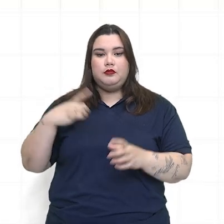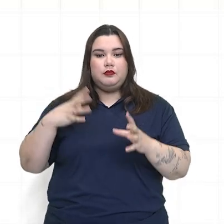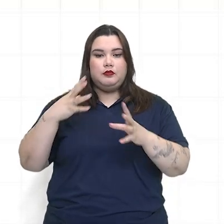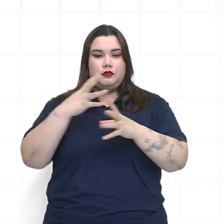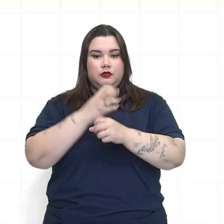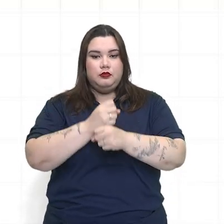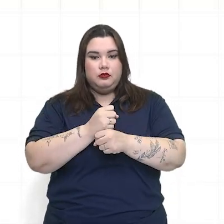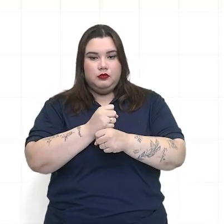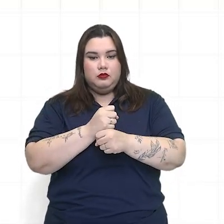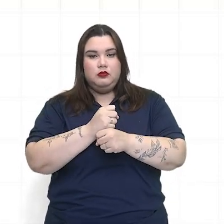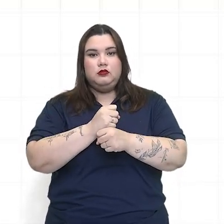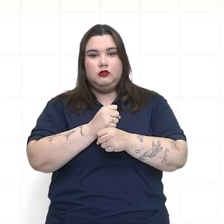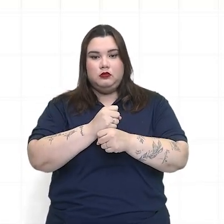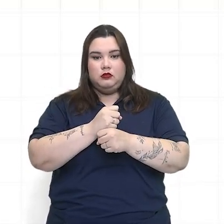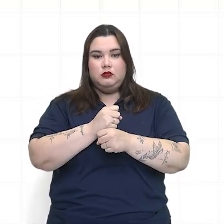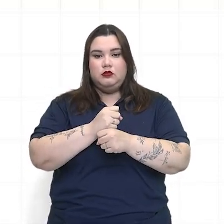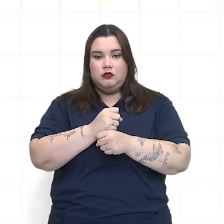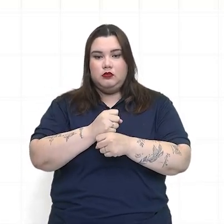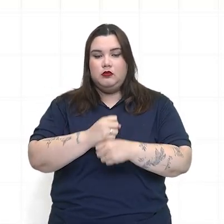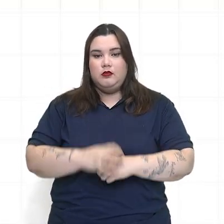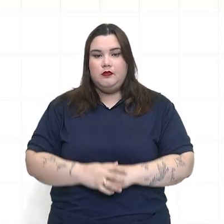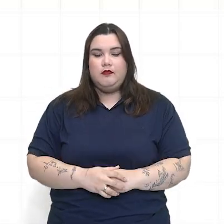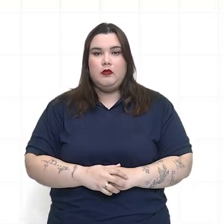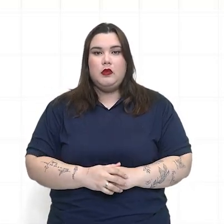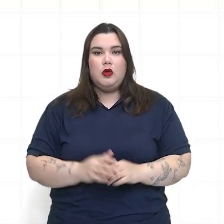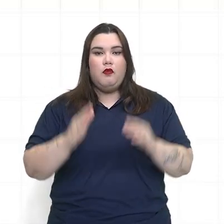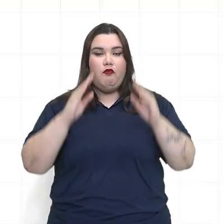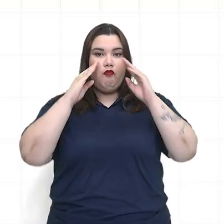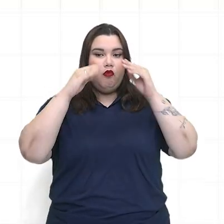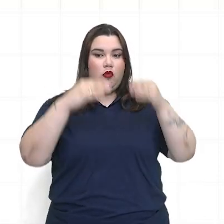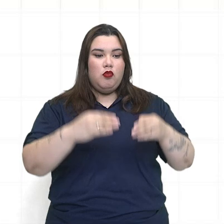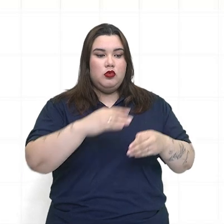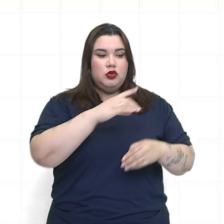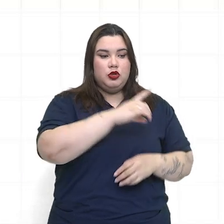novamente a abertura da direita para a esquerda,